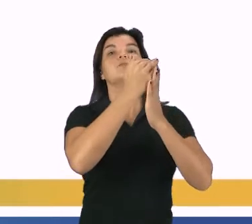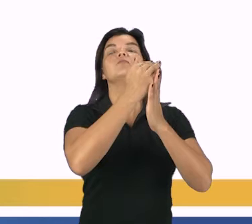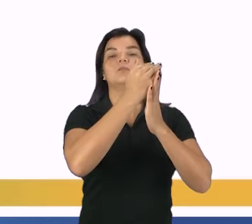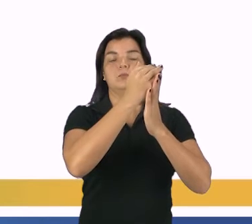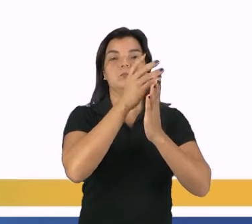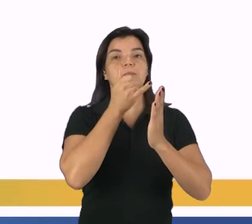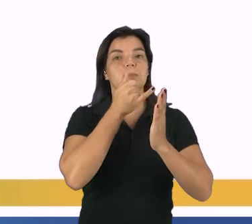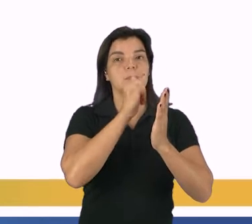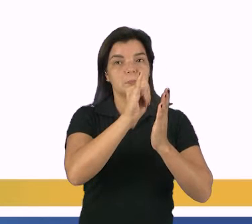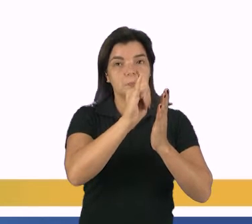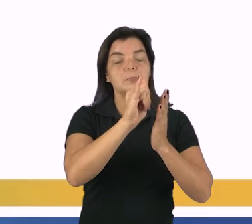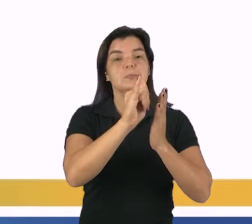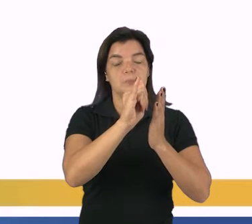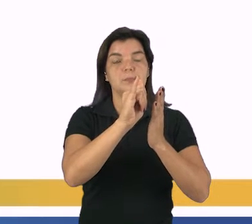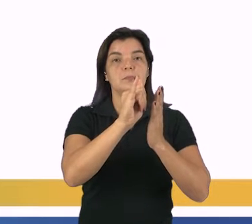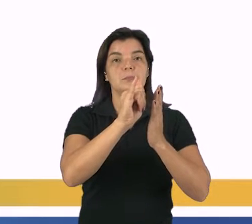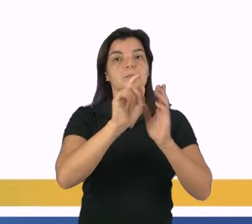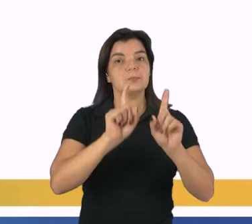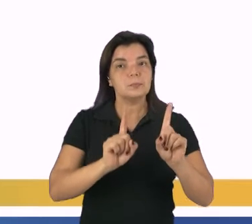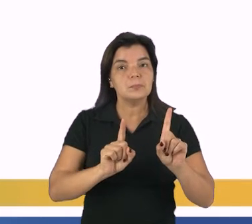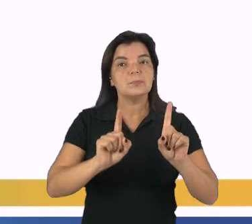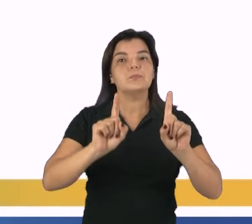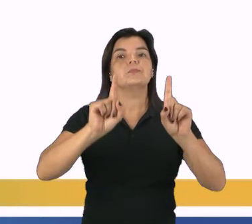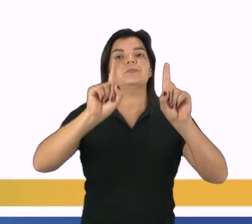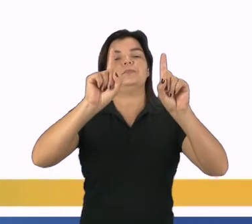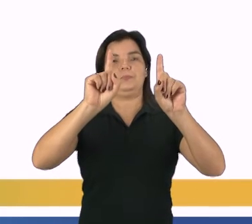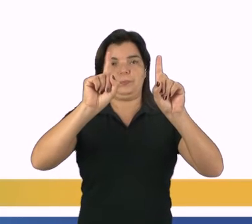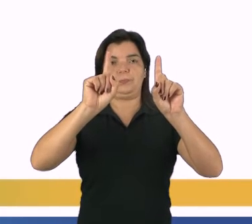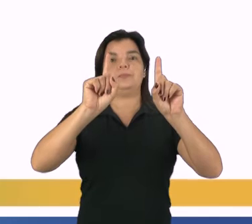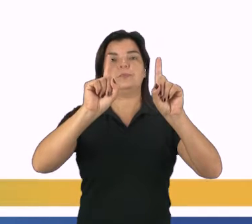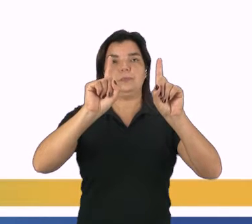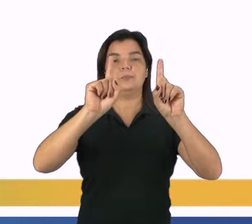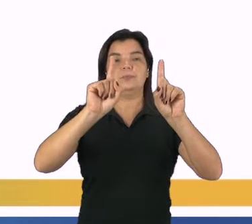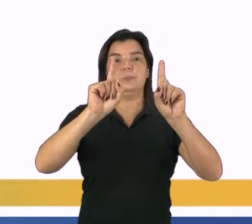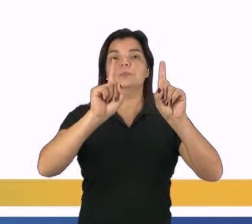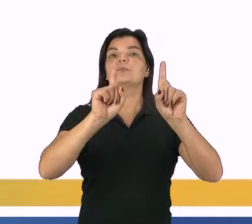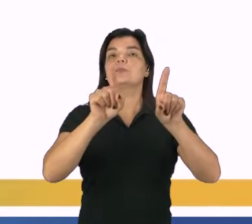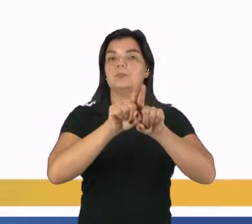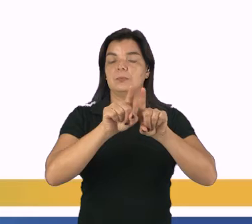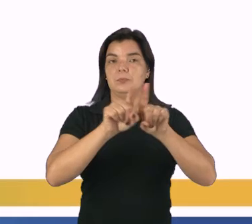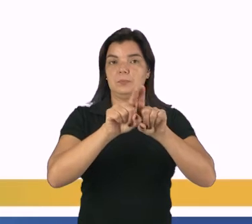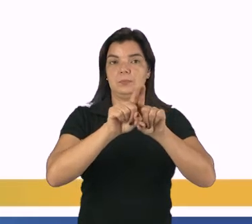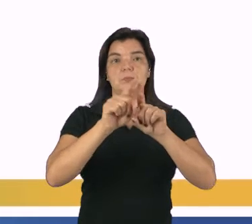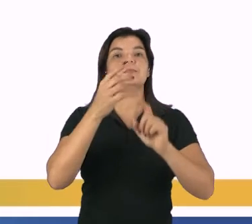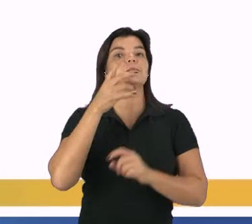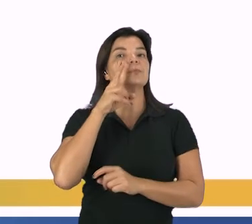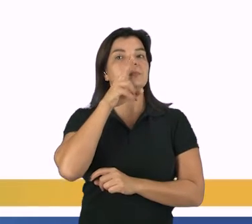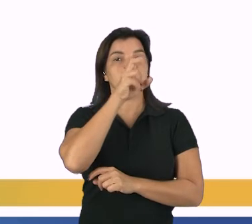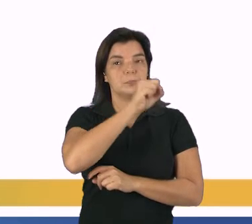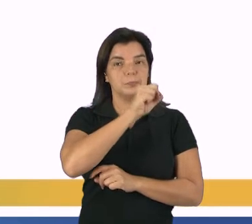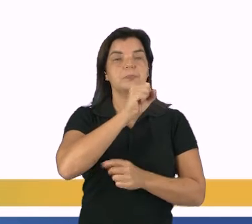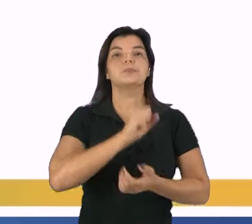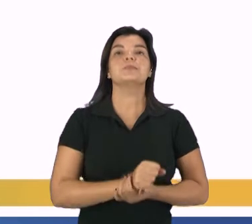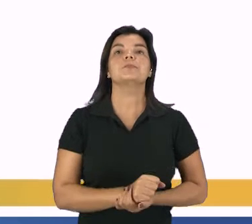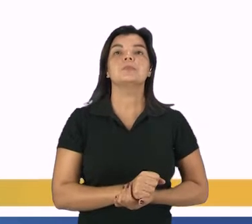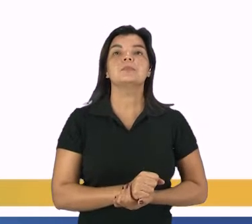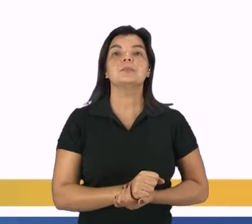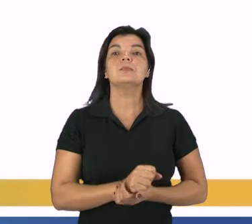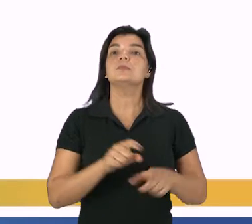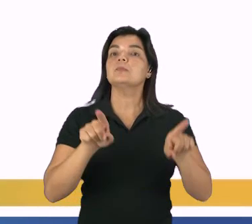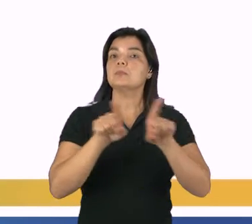que iniciou todos os estudos em relação à eletricidade, tá? Então, o que ele diz nessa lei, né? A